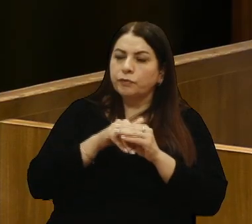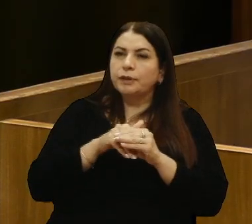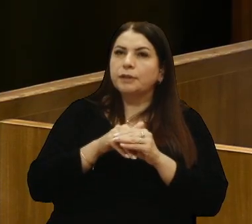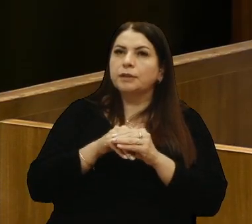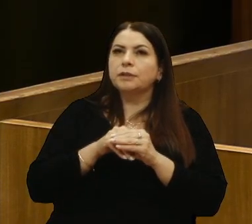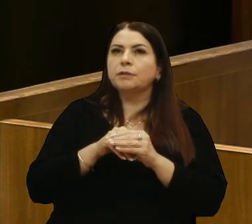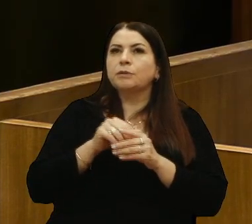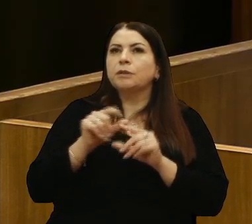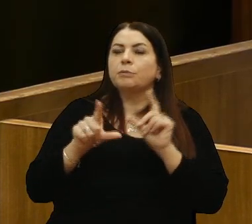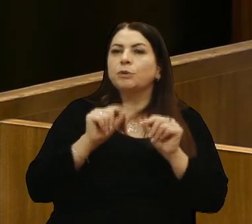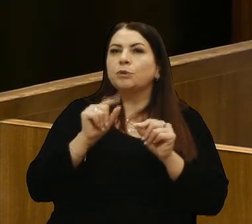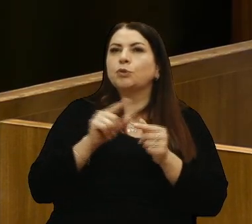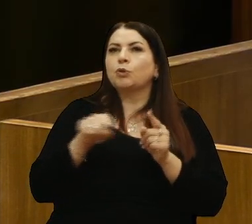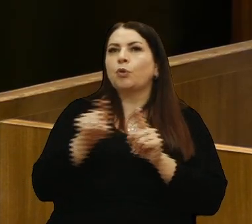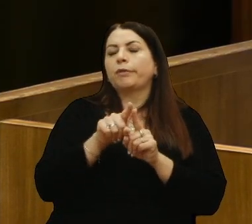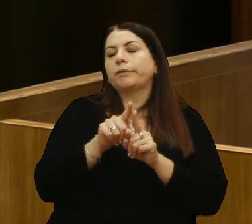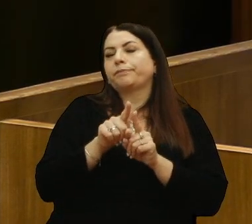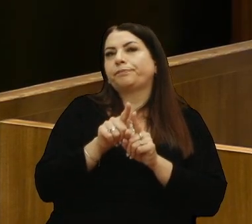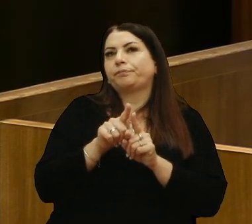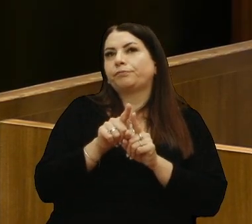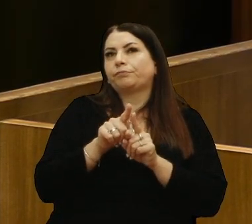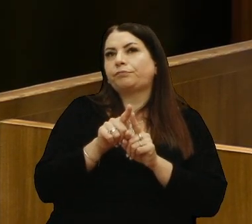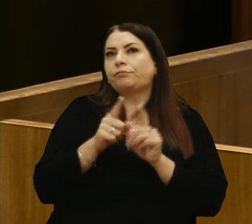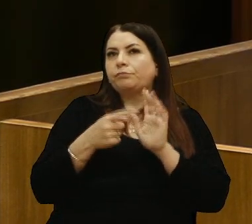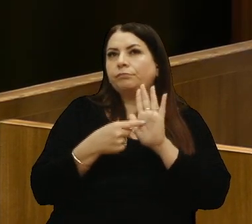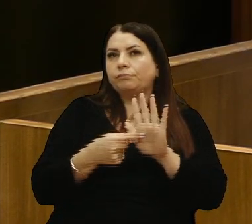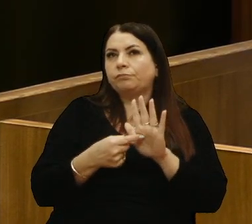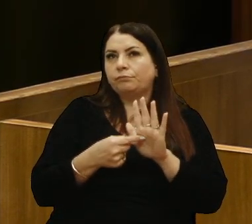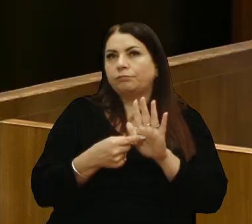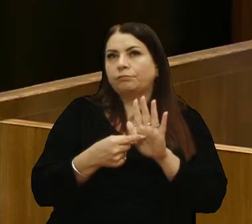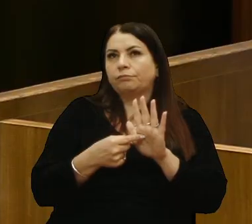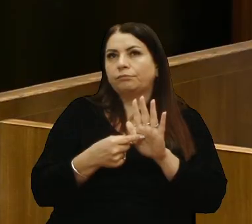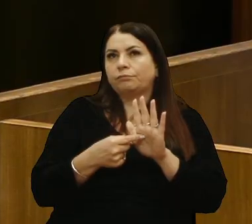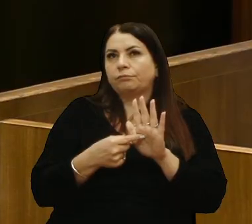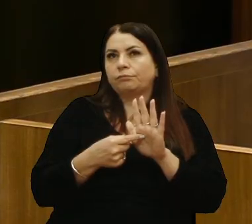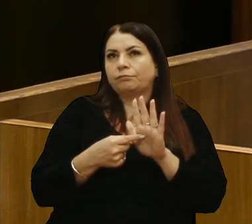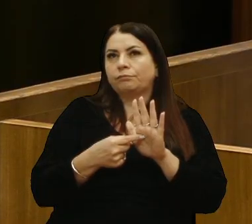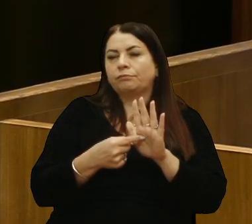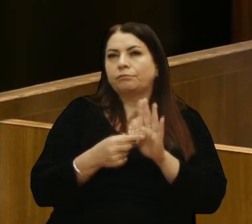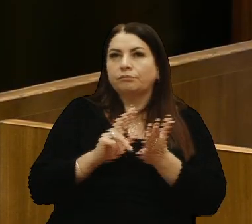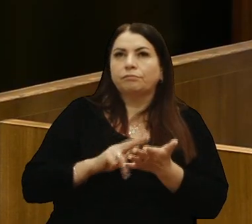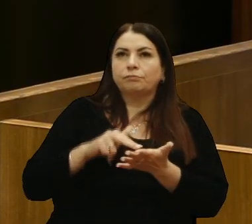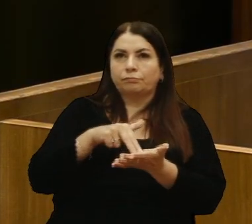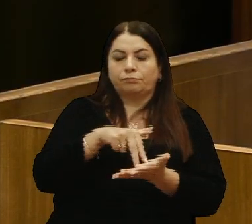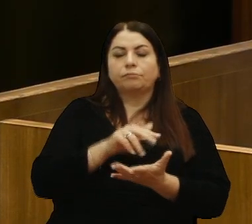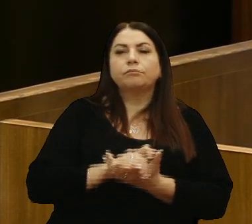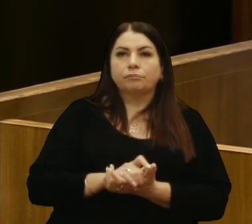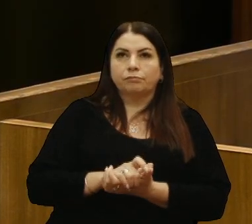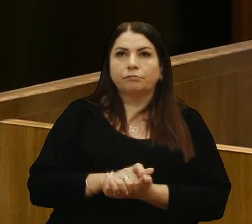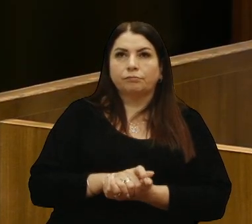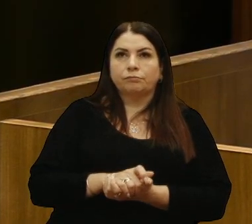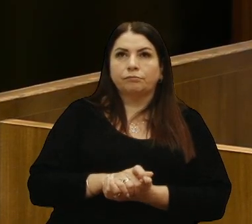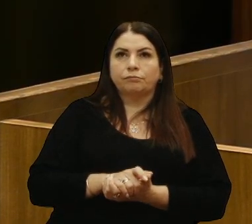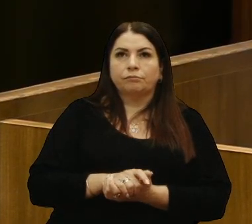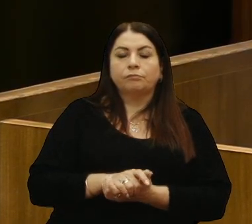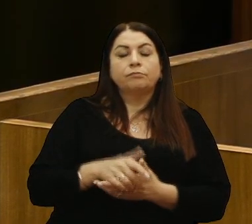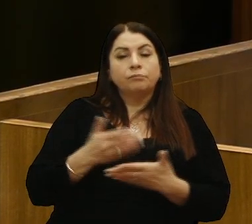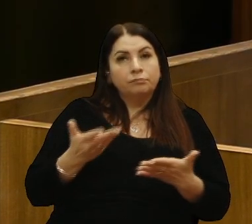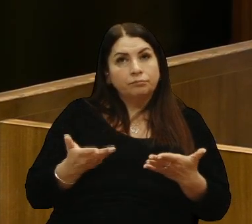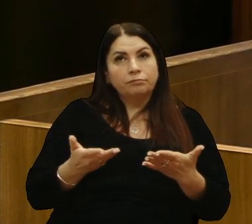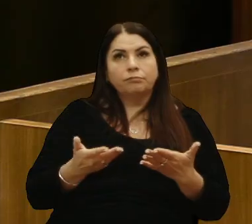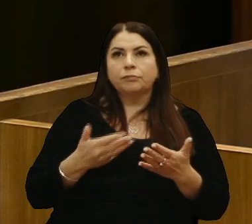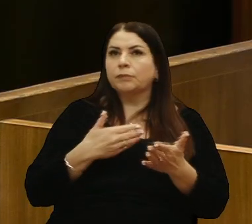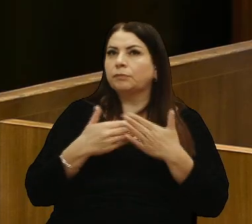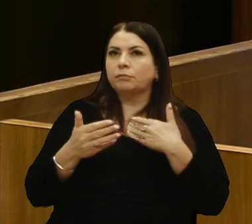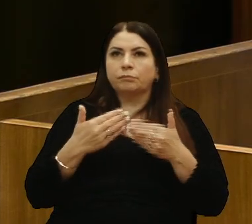uma determinação, é uma mostragem é mostrar o posicionamento. Então, assim,